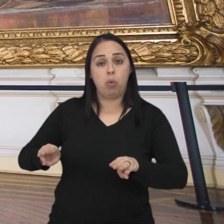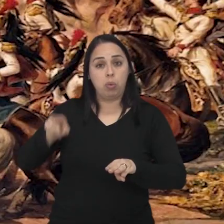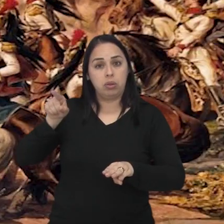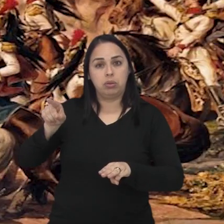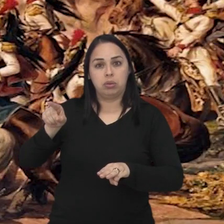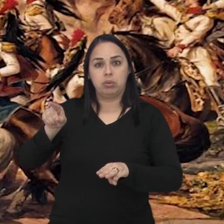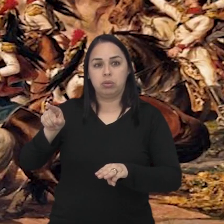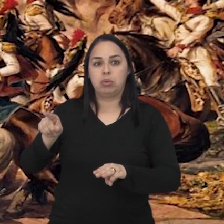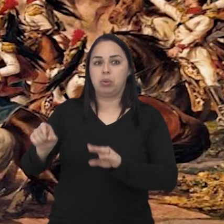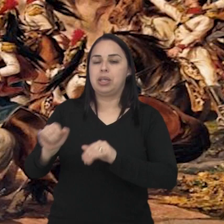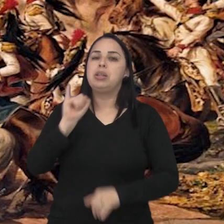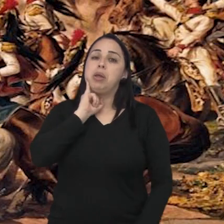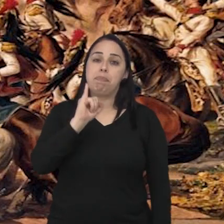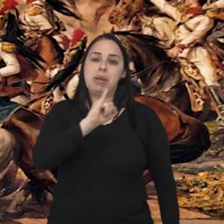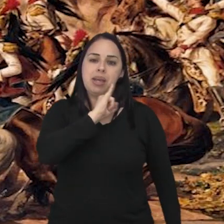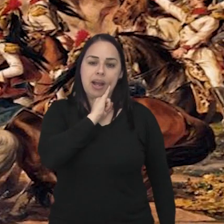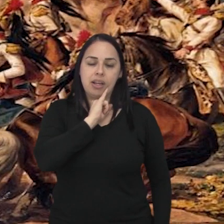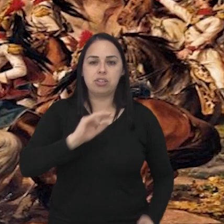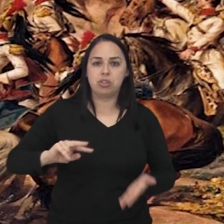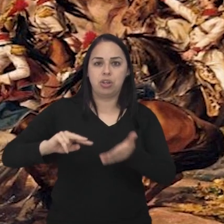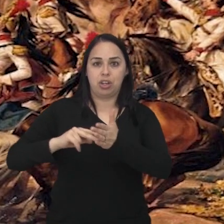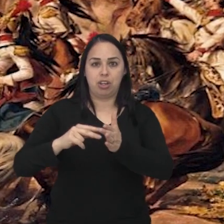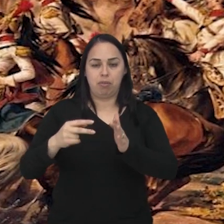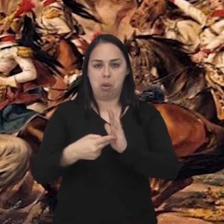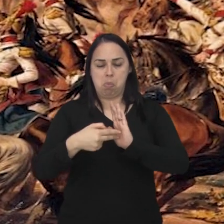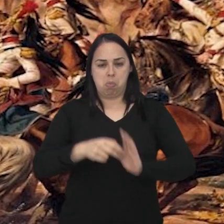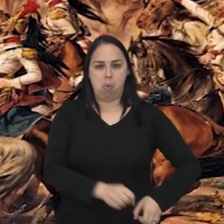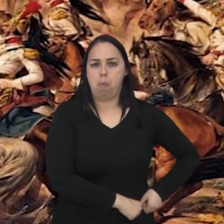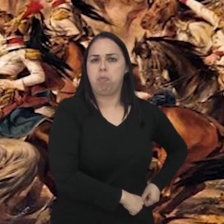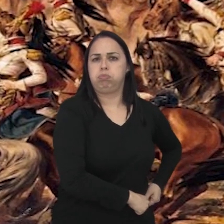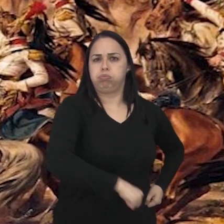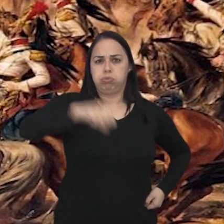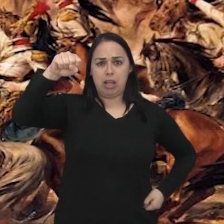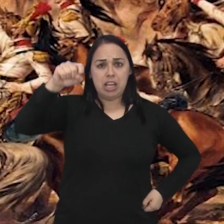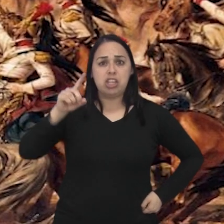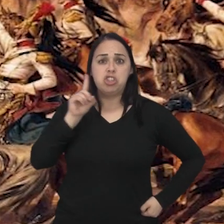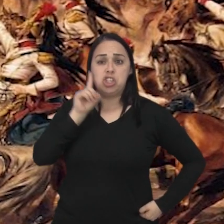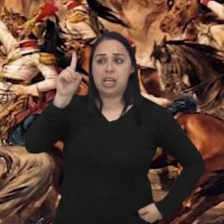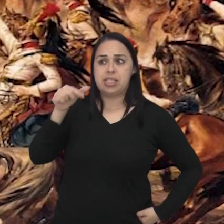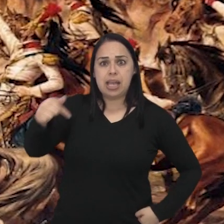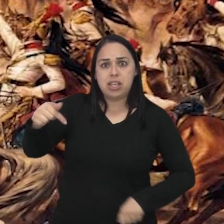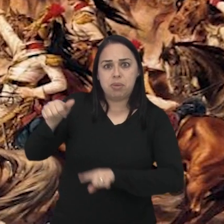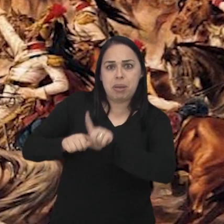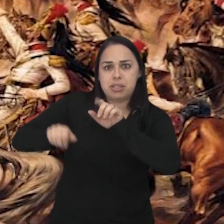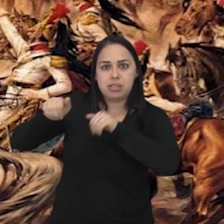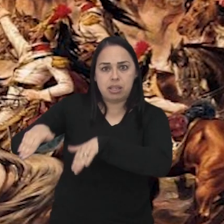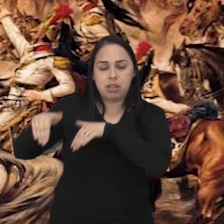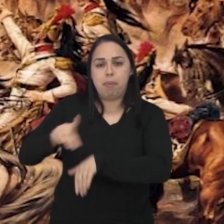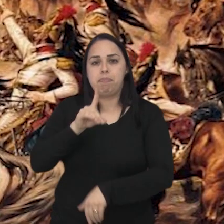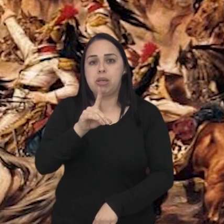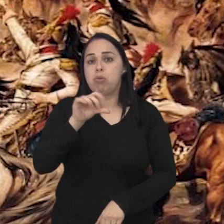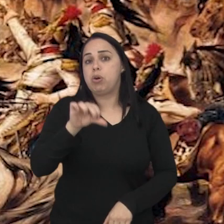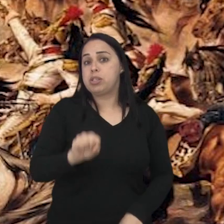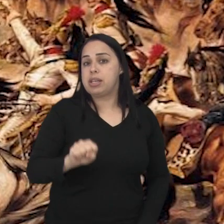Paulo. Seria a representação do que aconteceu às margens do rio Ipiranga em 7 de setembro